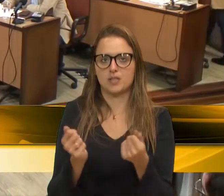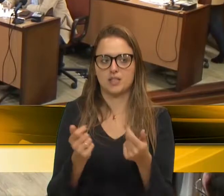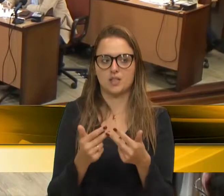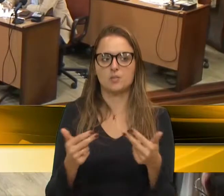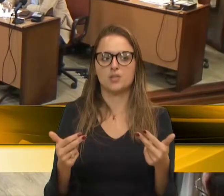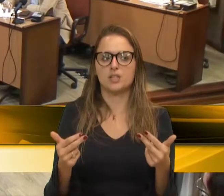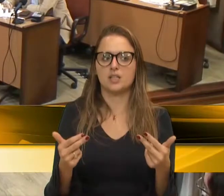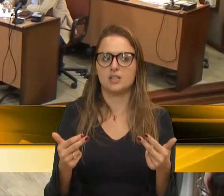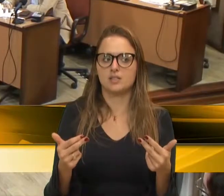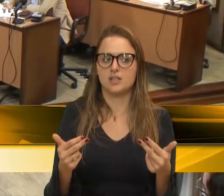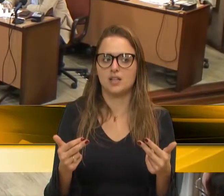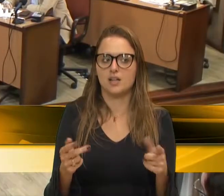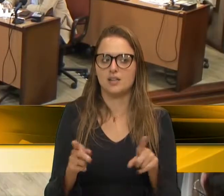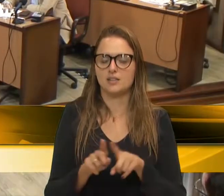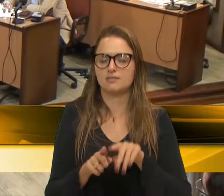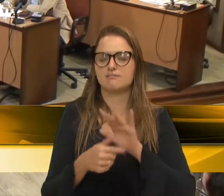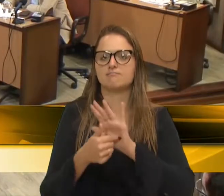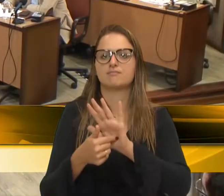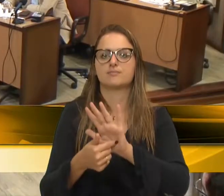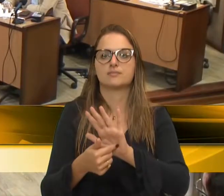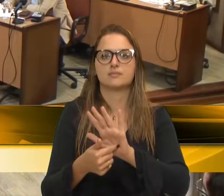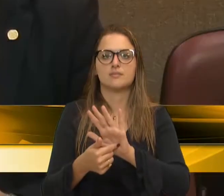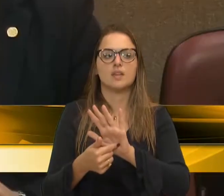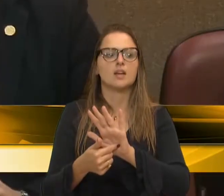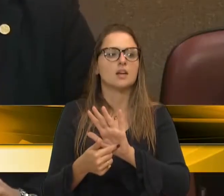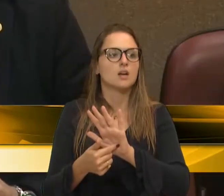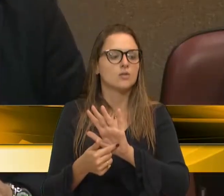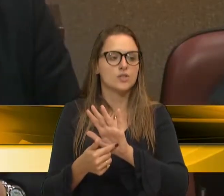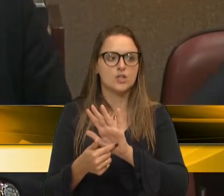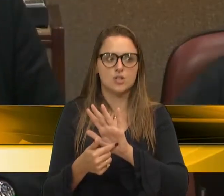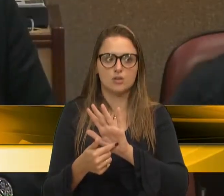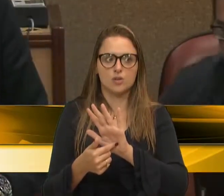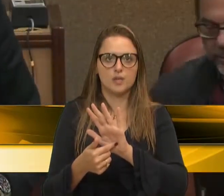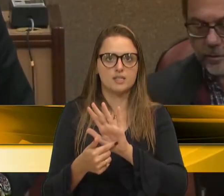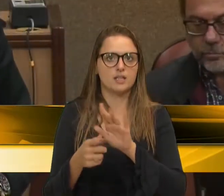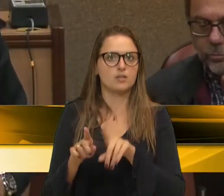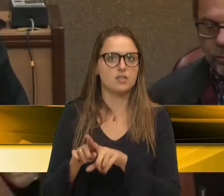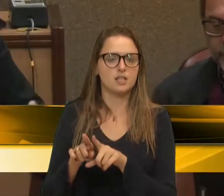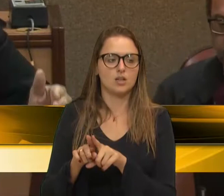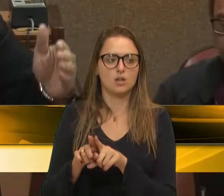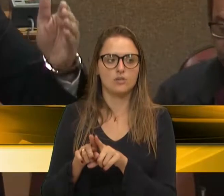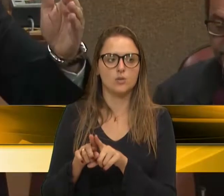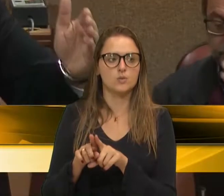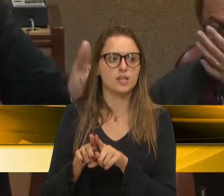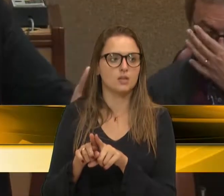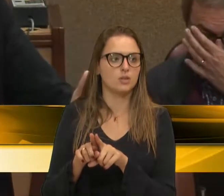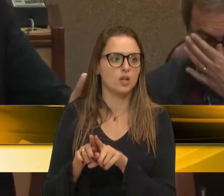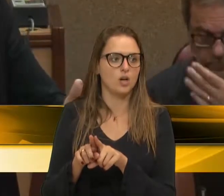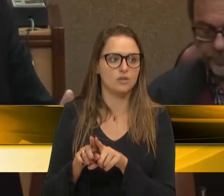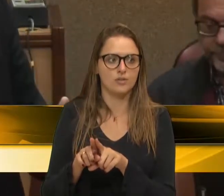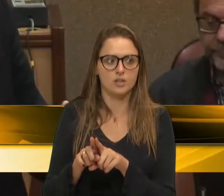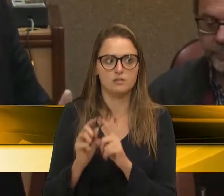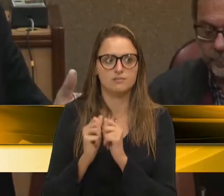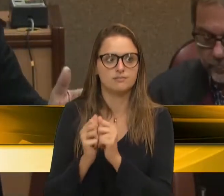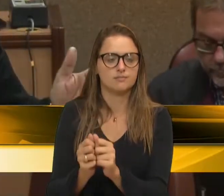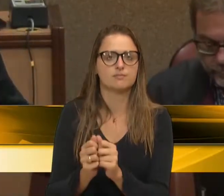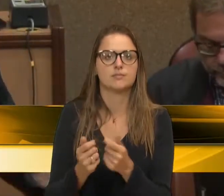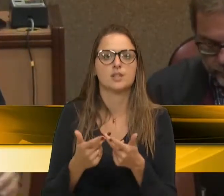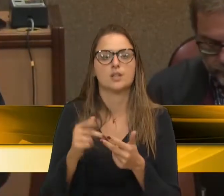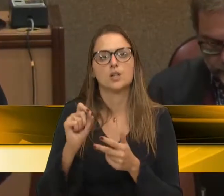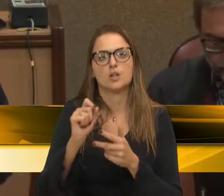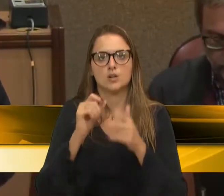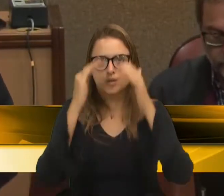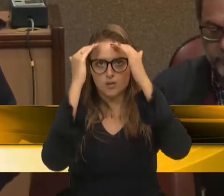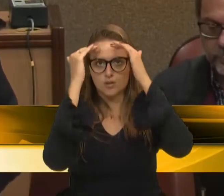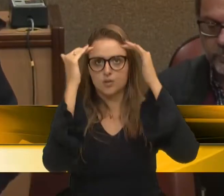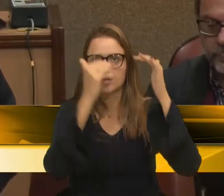Então, sim, presidente, estamos finalizando essa discussão importante, mais uma temática que diz